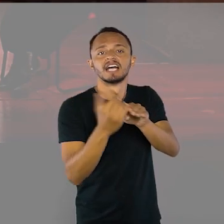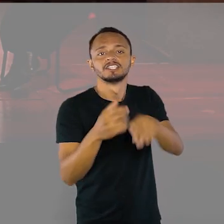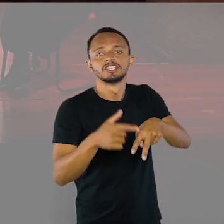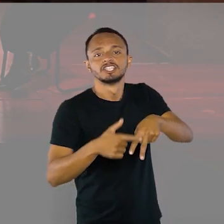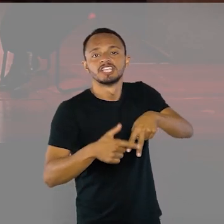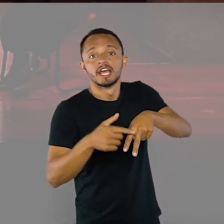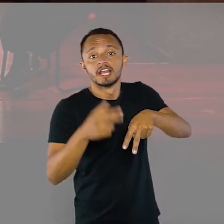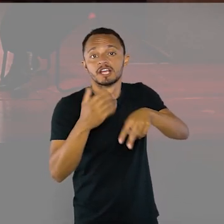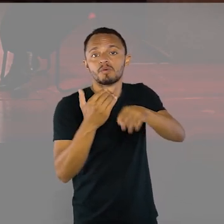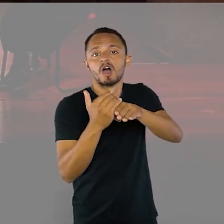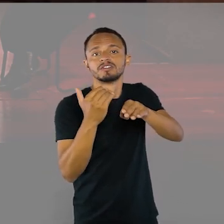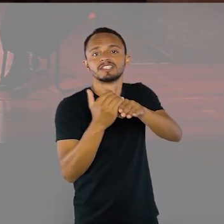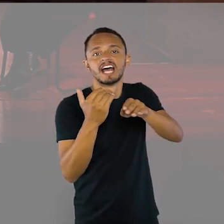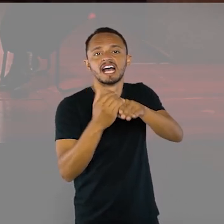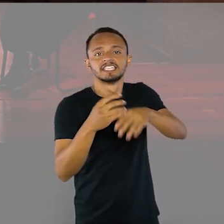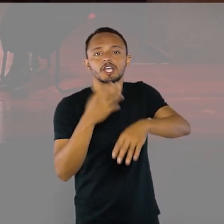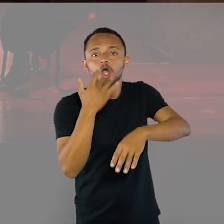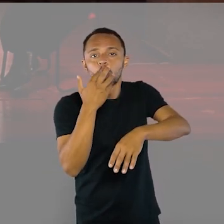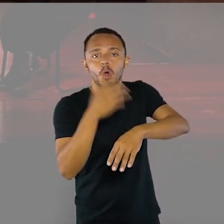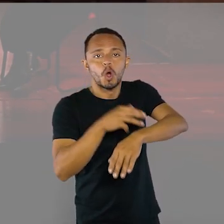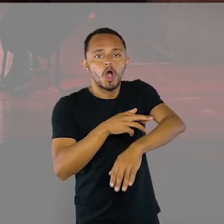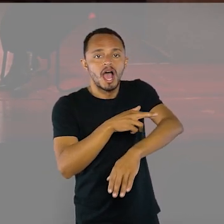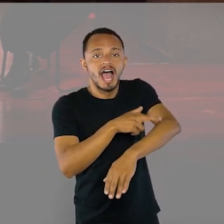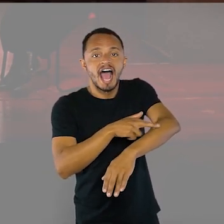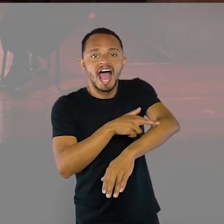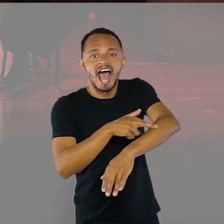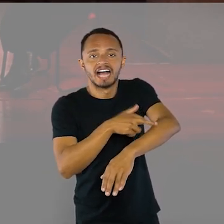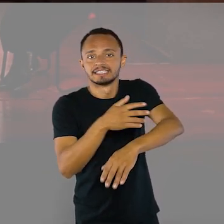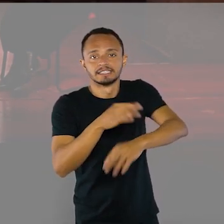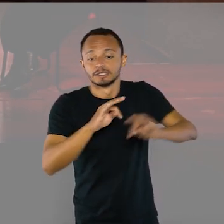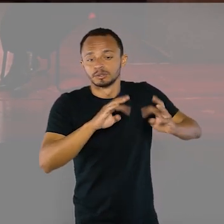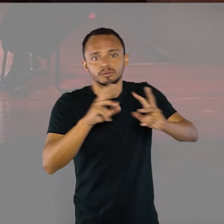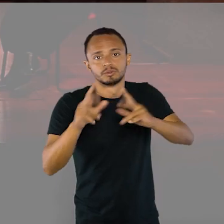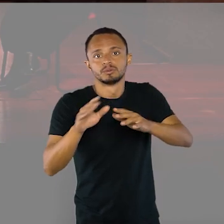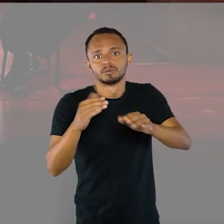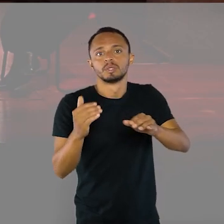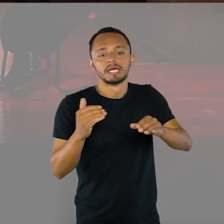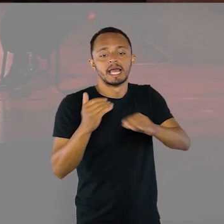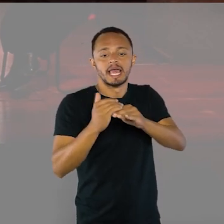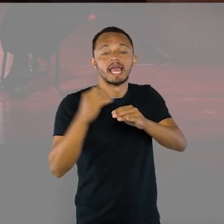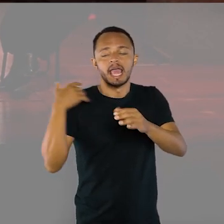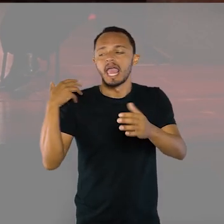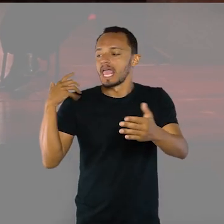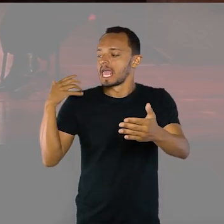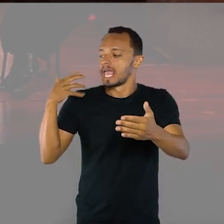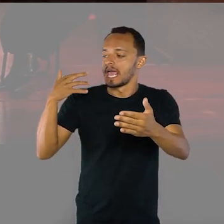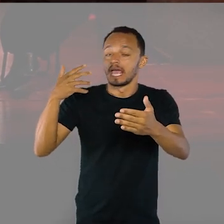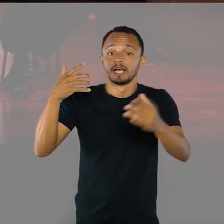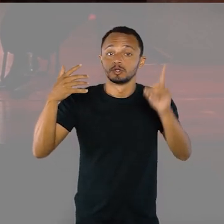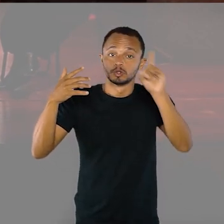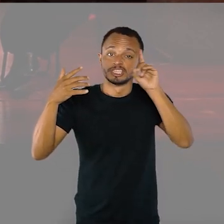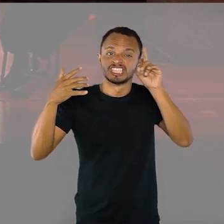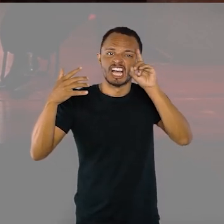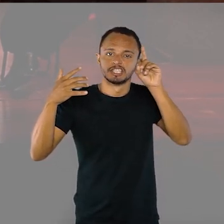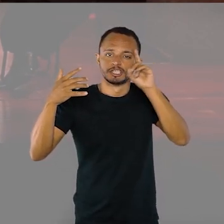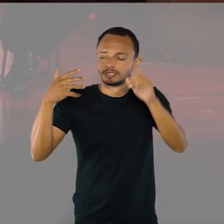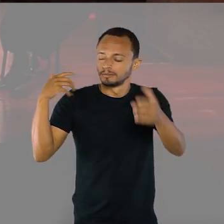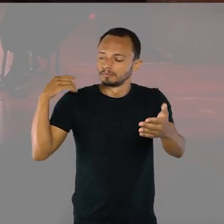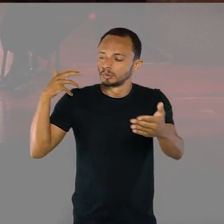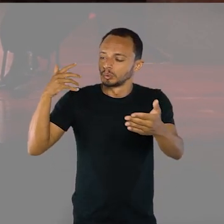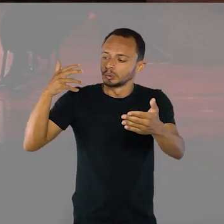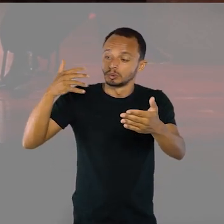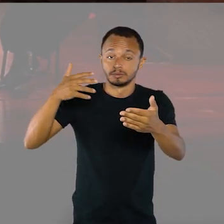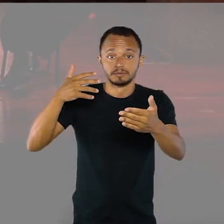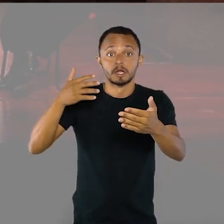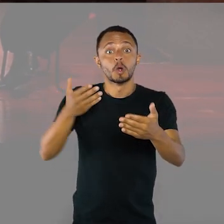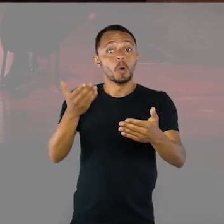ainda está para ser construído, né, que a gente constrói no nosso cotidiano. E a gente tem todo um passado a